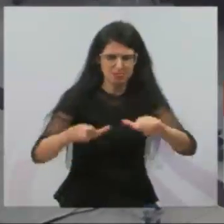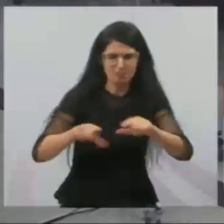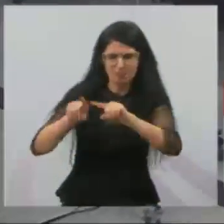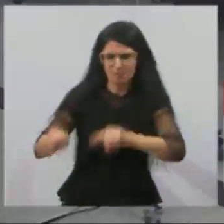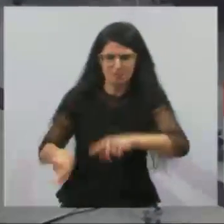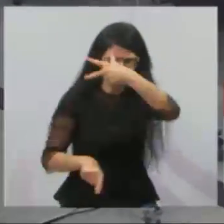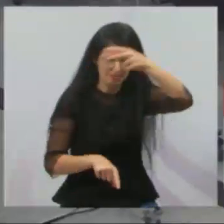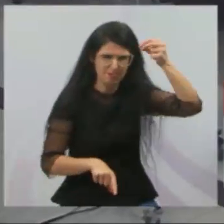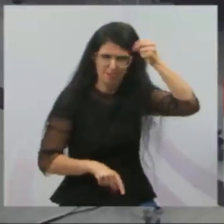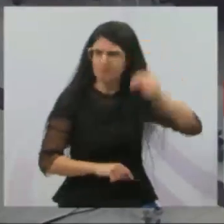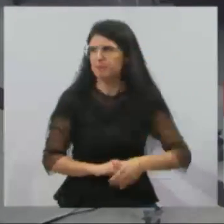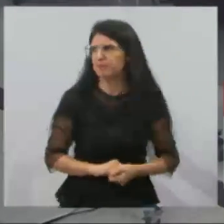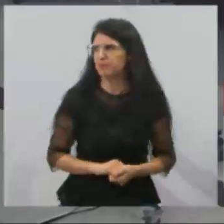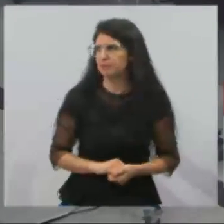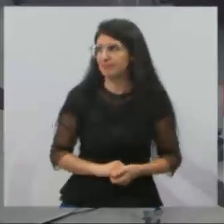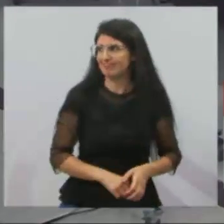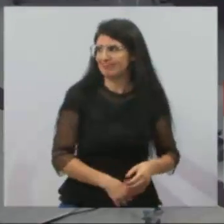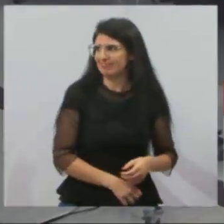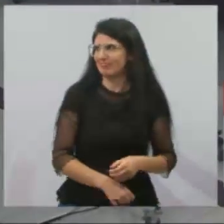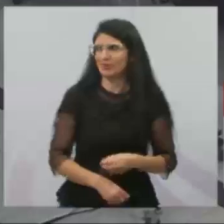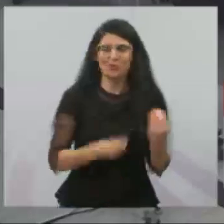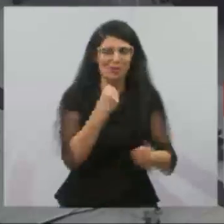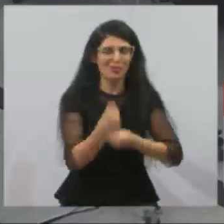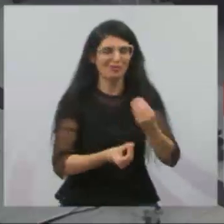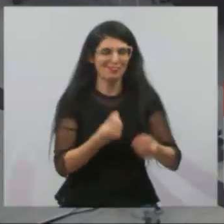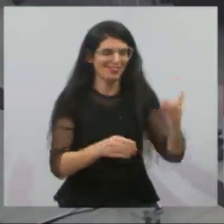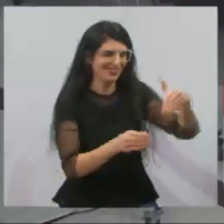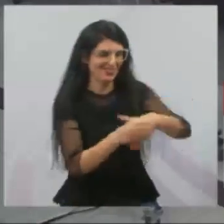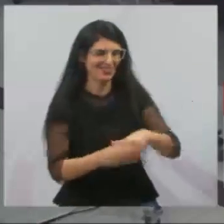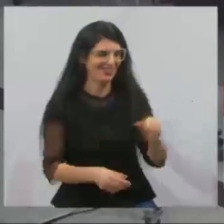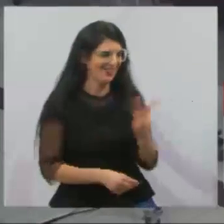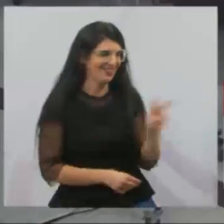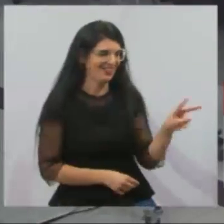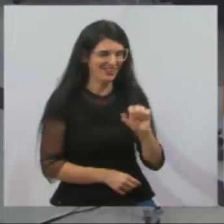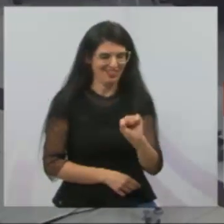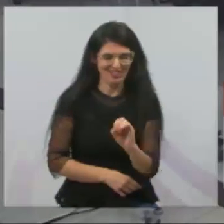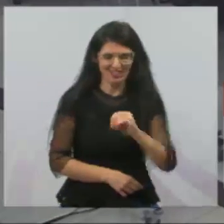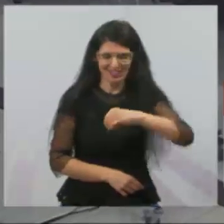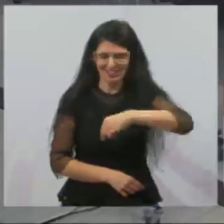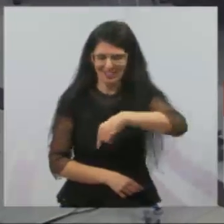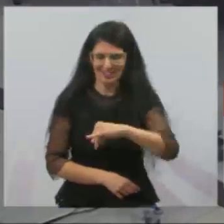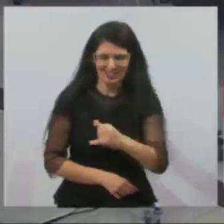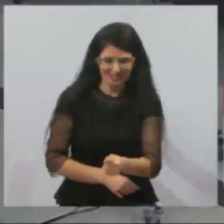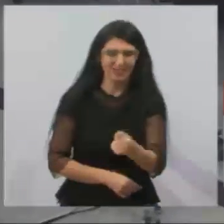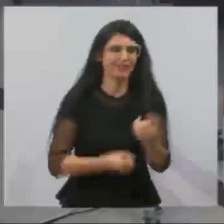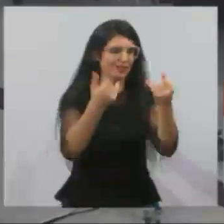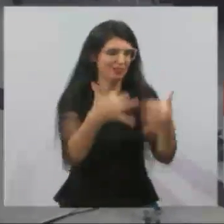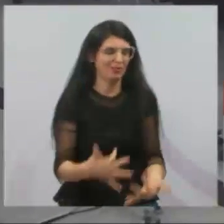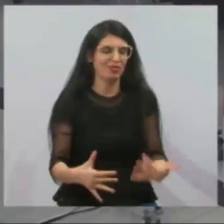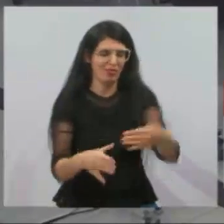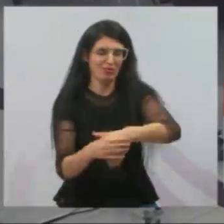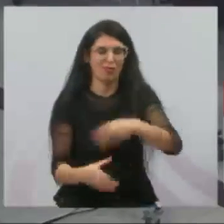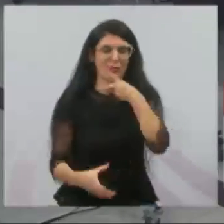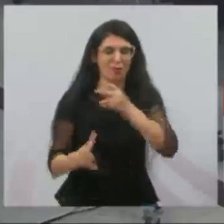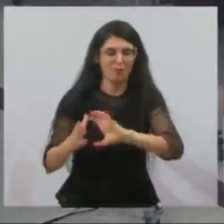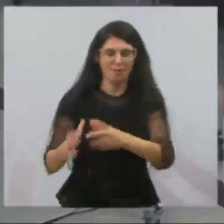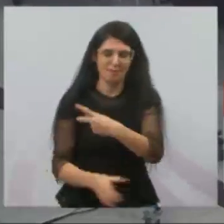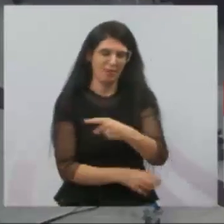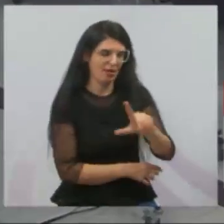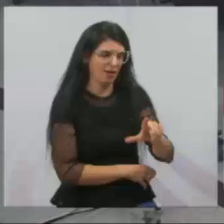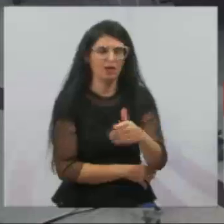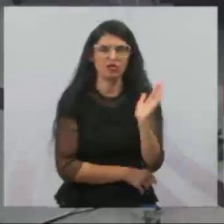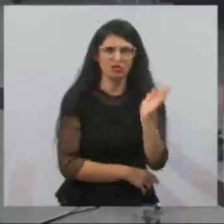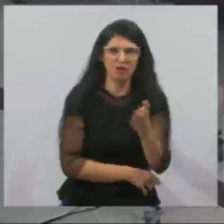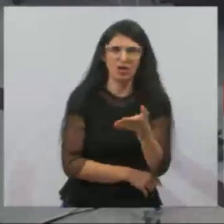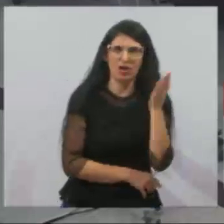Como vota a vereadora Sônia Patas da Amizade? Bom, justificando meu voto, meu partido PL já explicou,